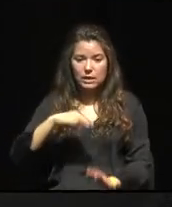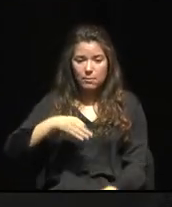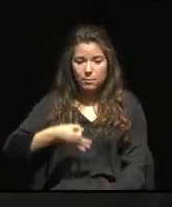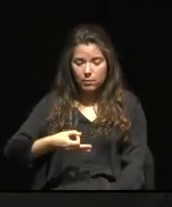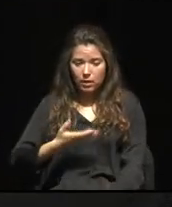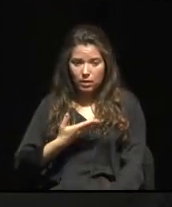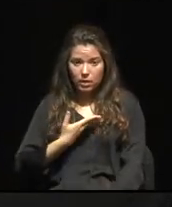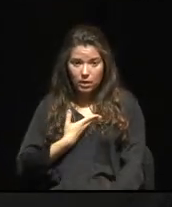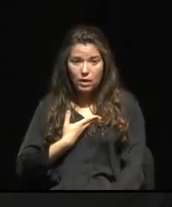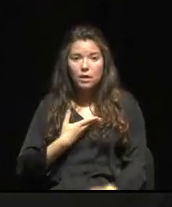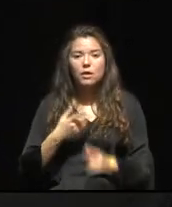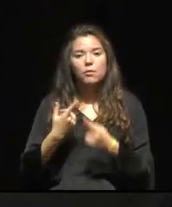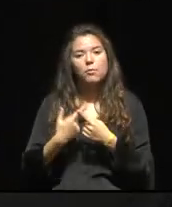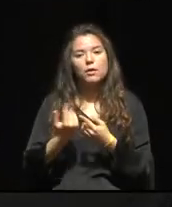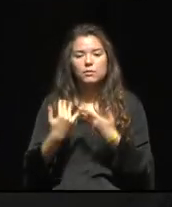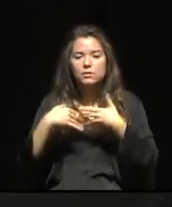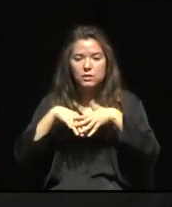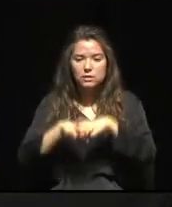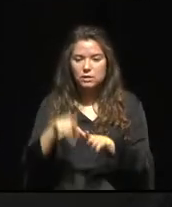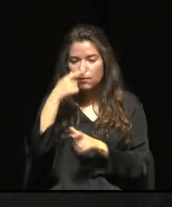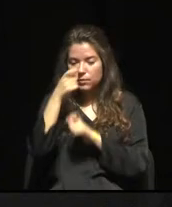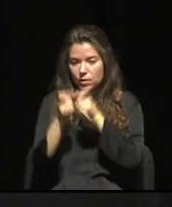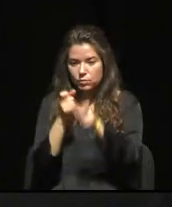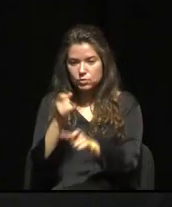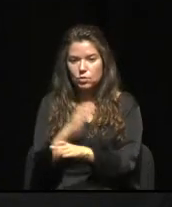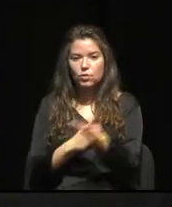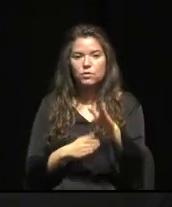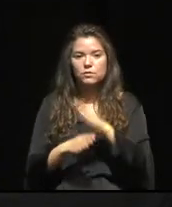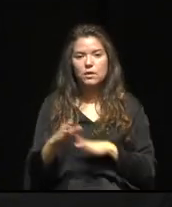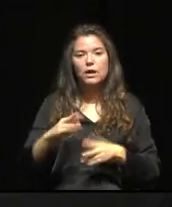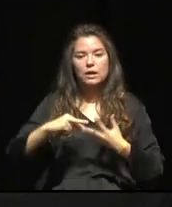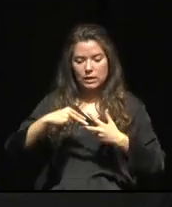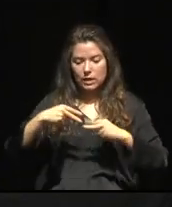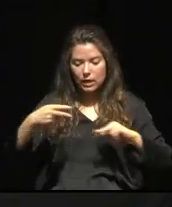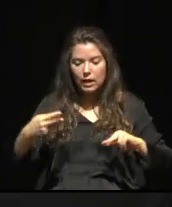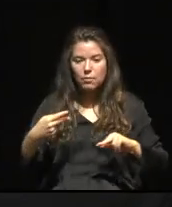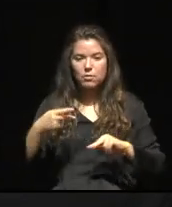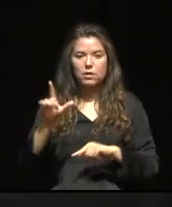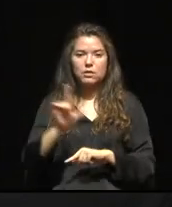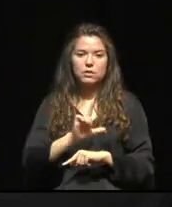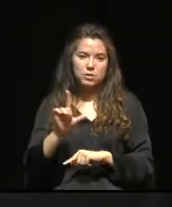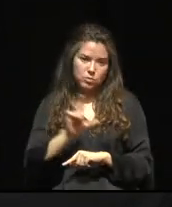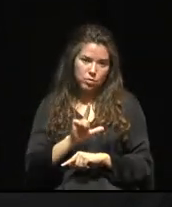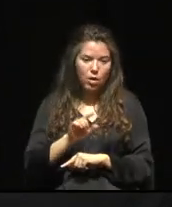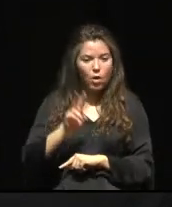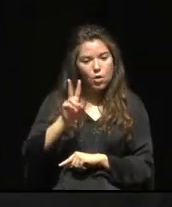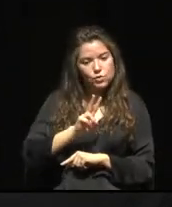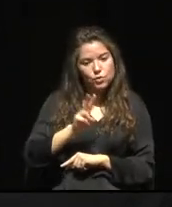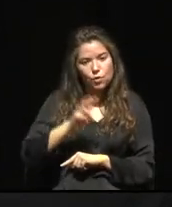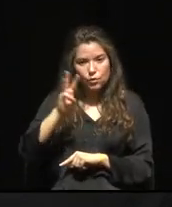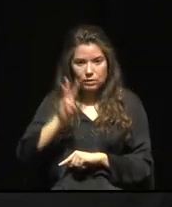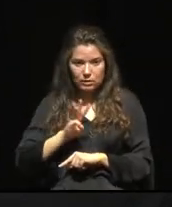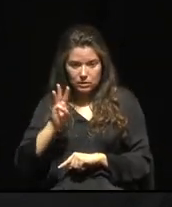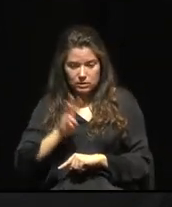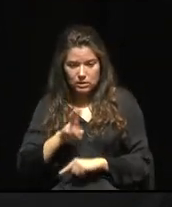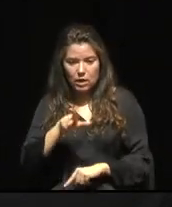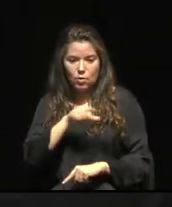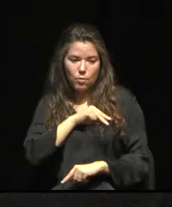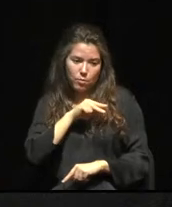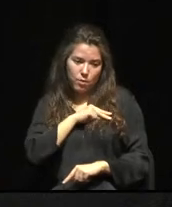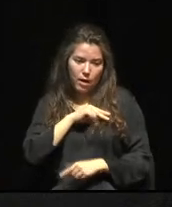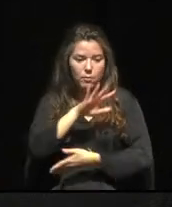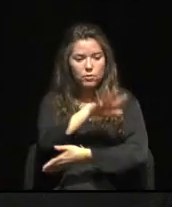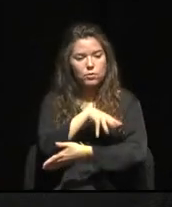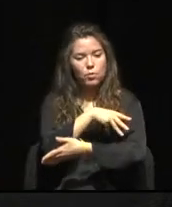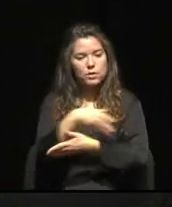Municipal para a integração da pessoa com deficiência e pela câmara municipal de Lisboa com o segundo e terceiro prémios nos setores de poesia